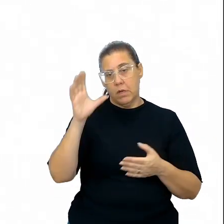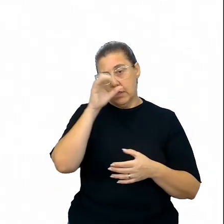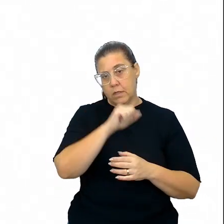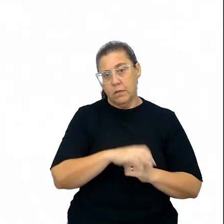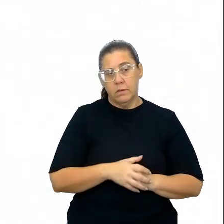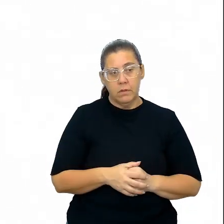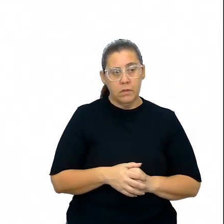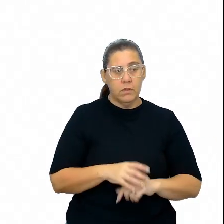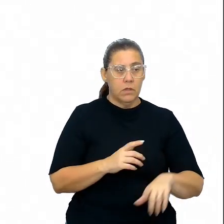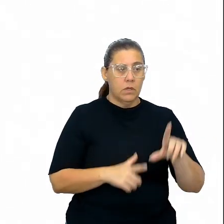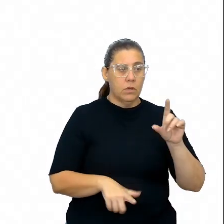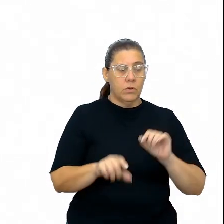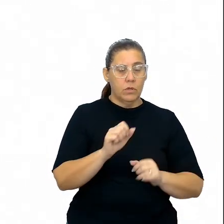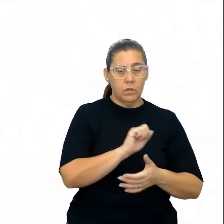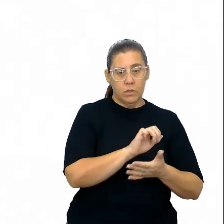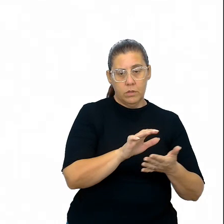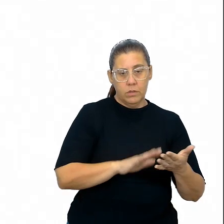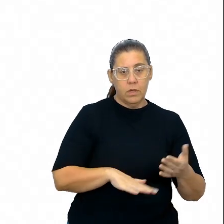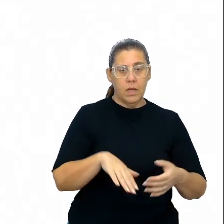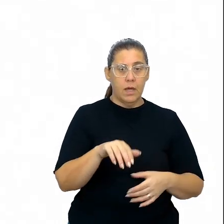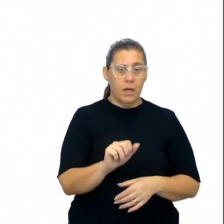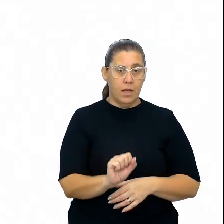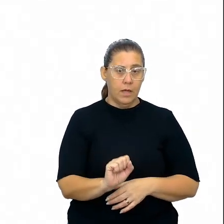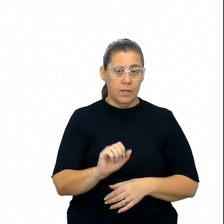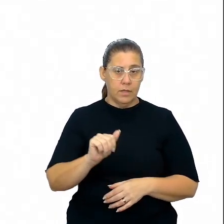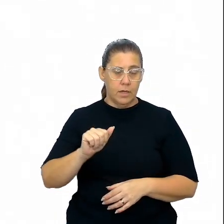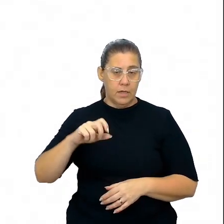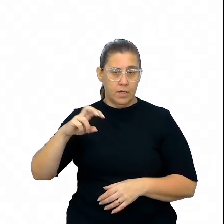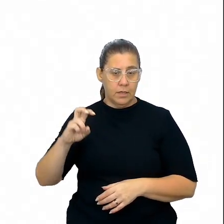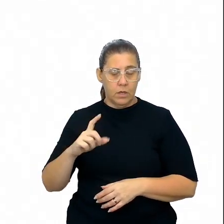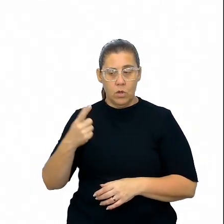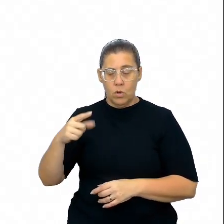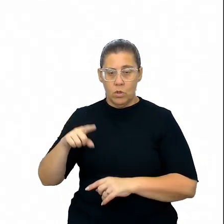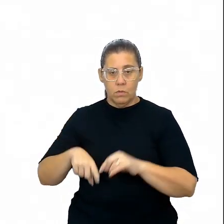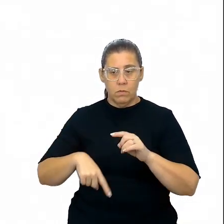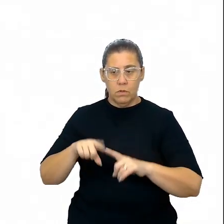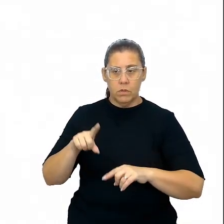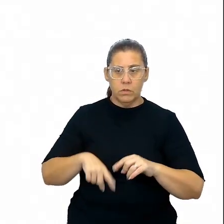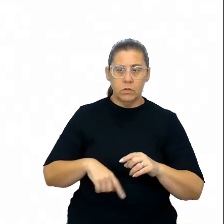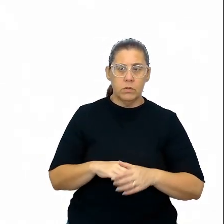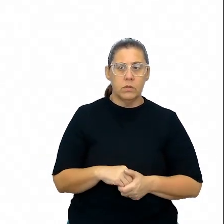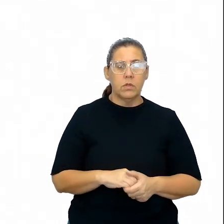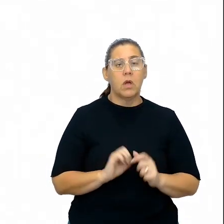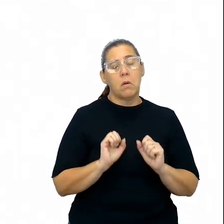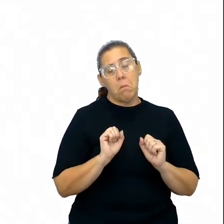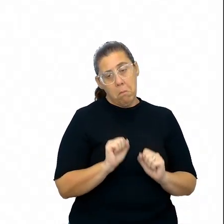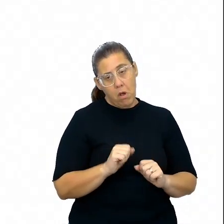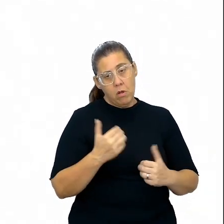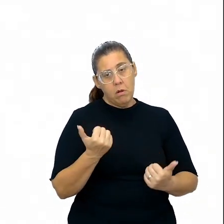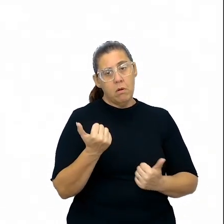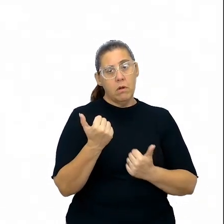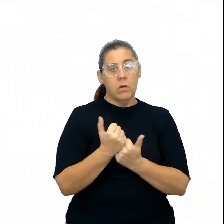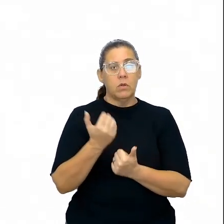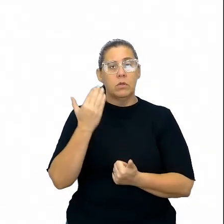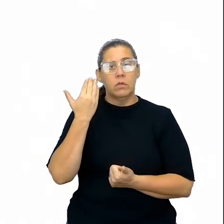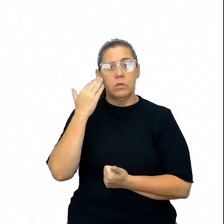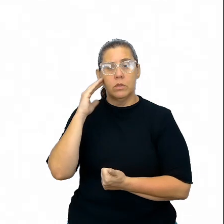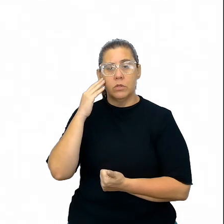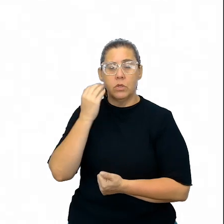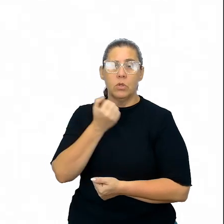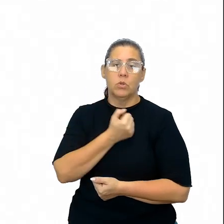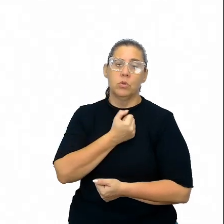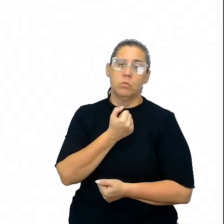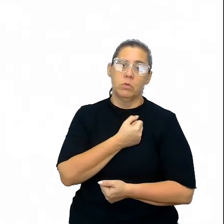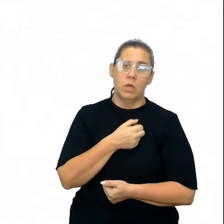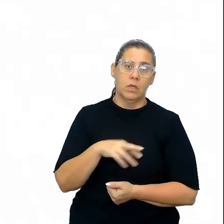A seleção das atividades da SA5 e de outros materiais, tanto do currículo em ação, que possam auxiliar na compreensão dos números